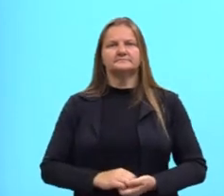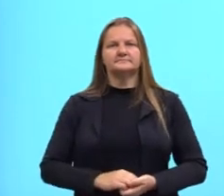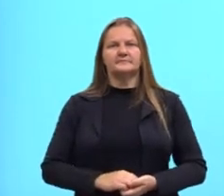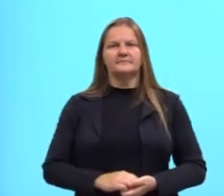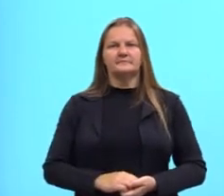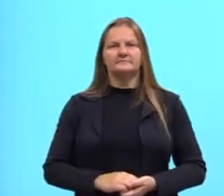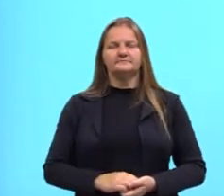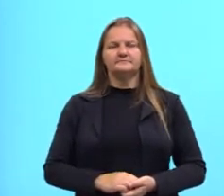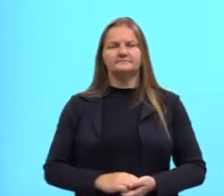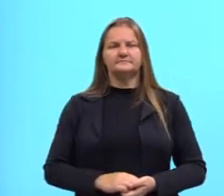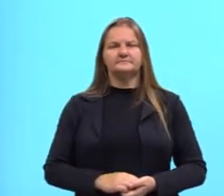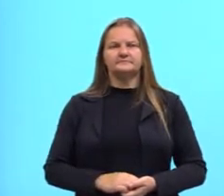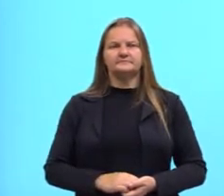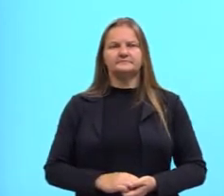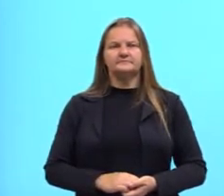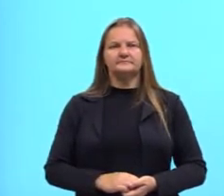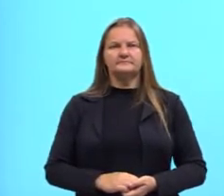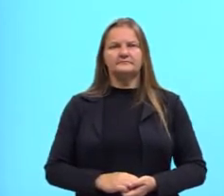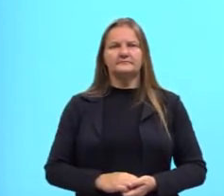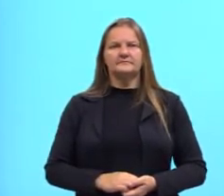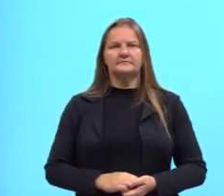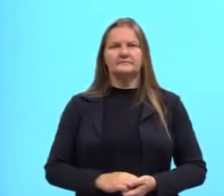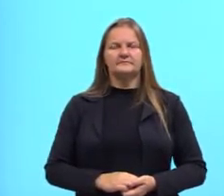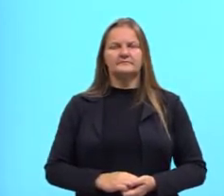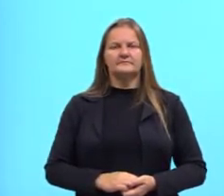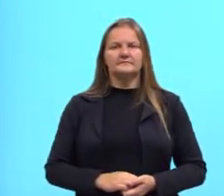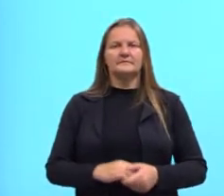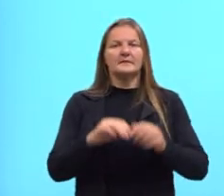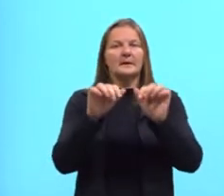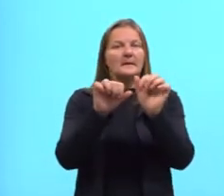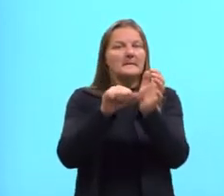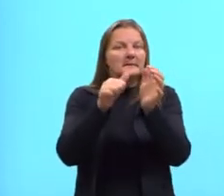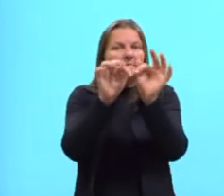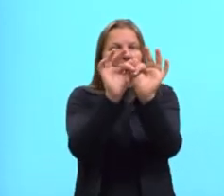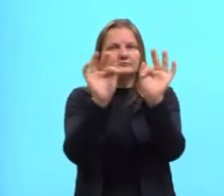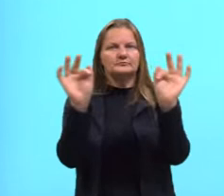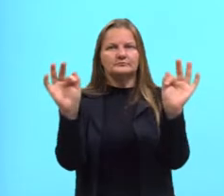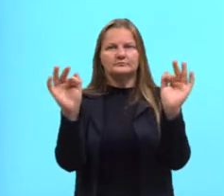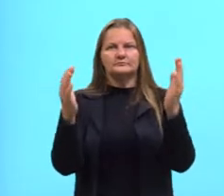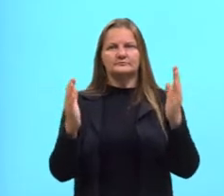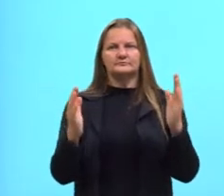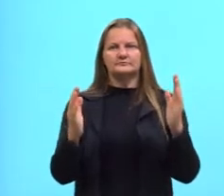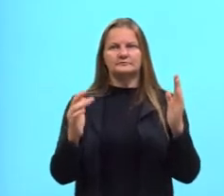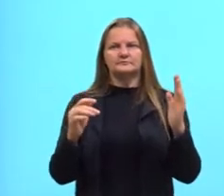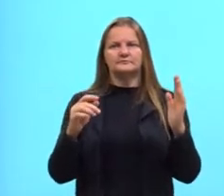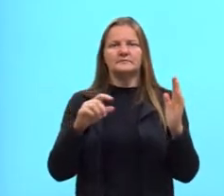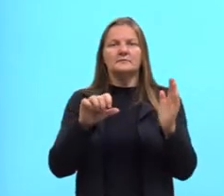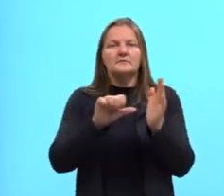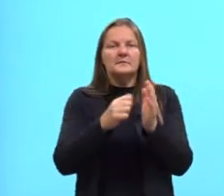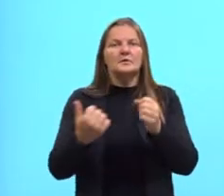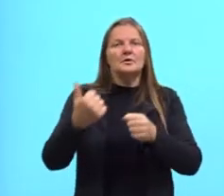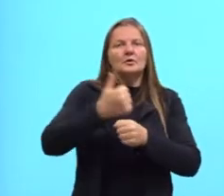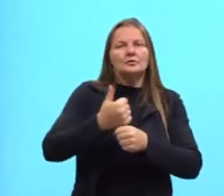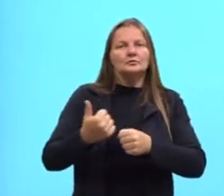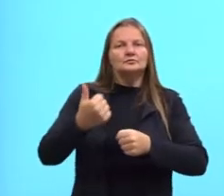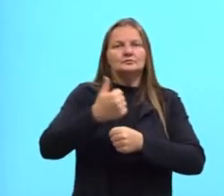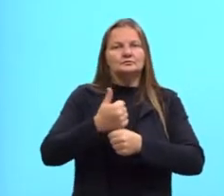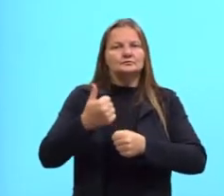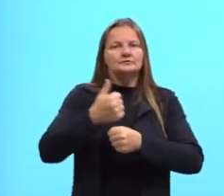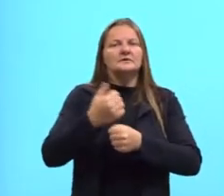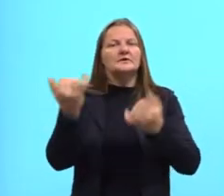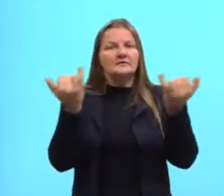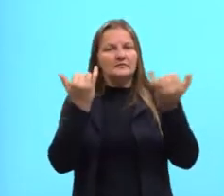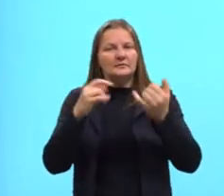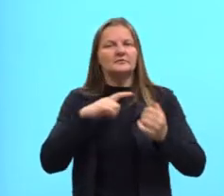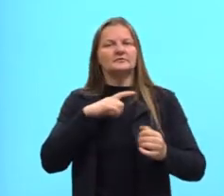então eu vou pegar a fórmula do termo geral da nossa pa e agora nós vamos substituir pelas